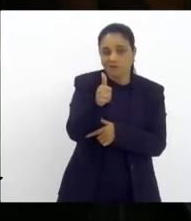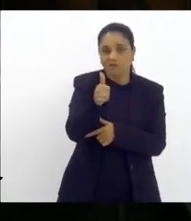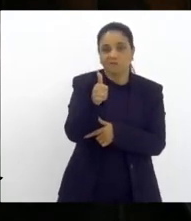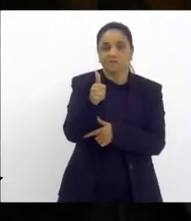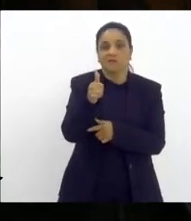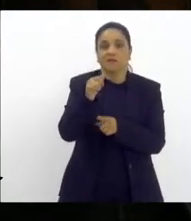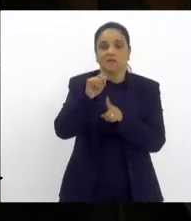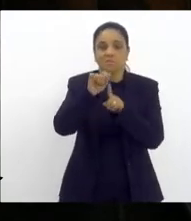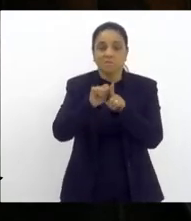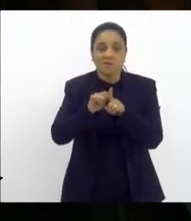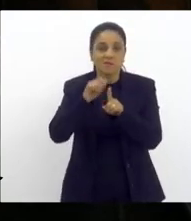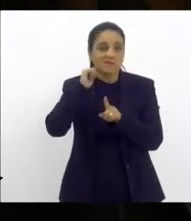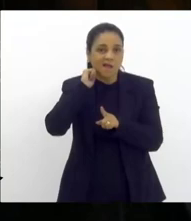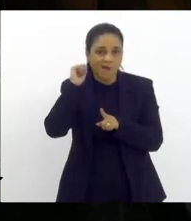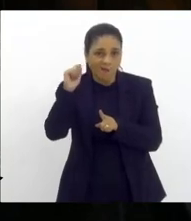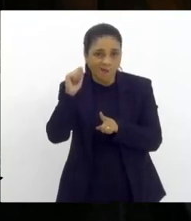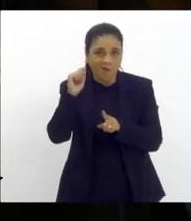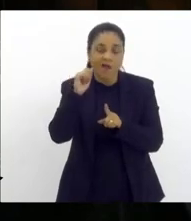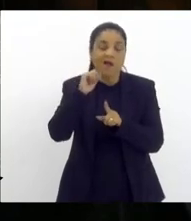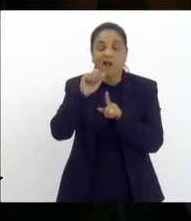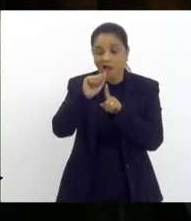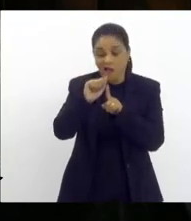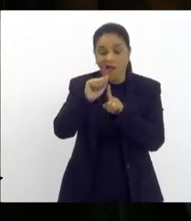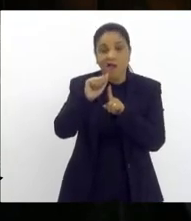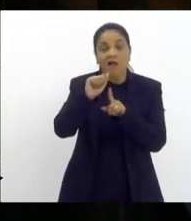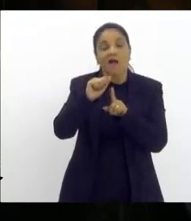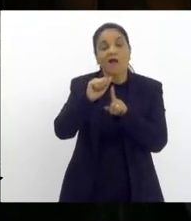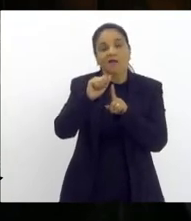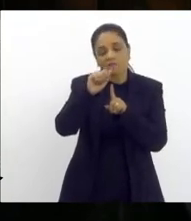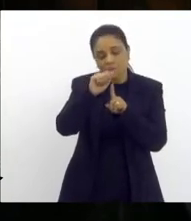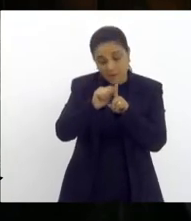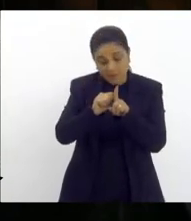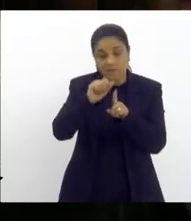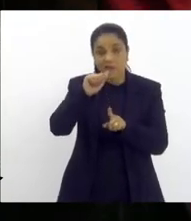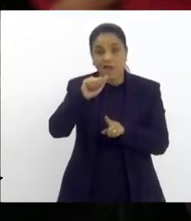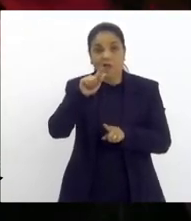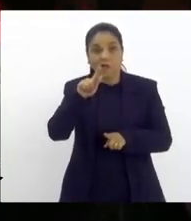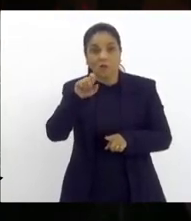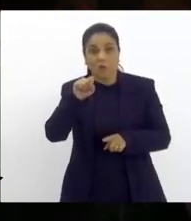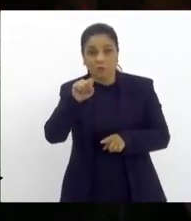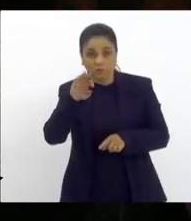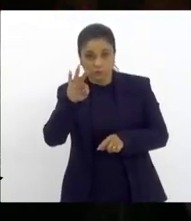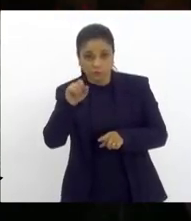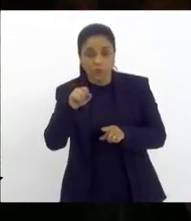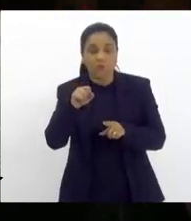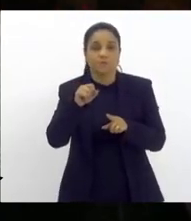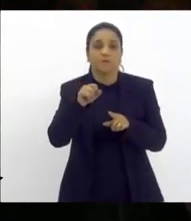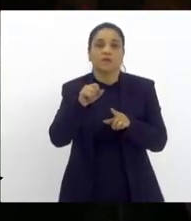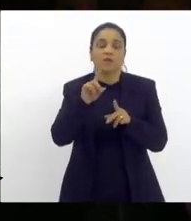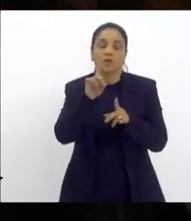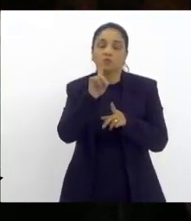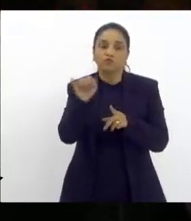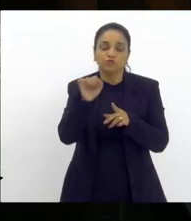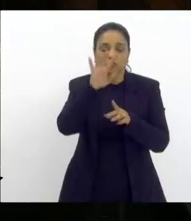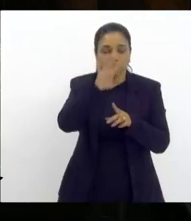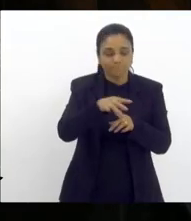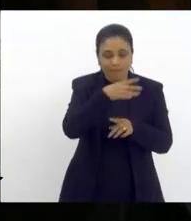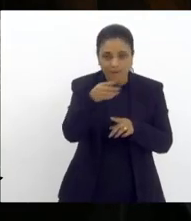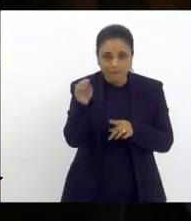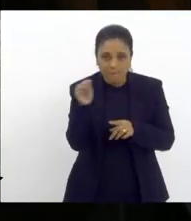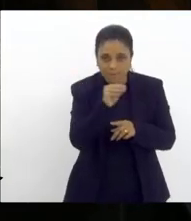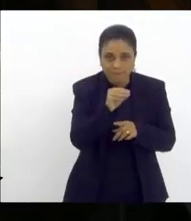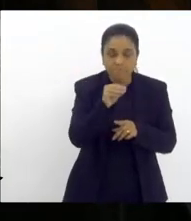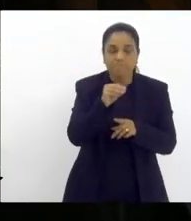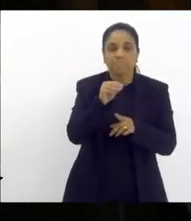Estadual da Renovação Carismática então quando nós colocamos uma data em questão nós